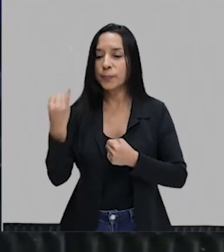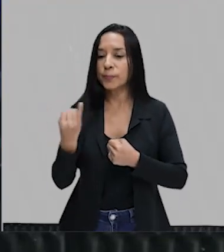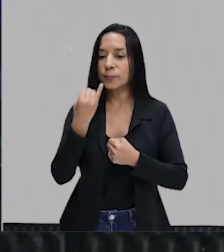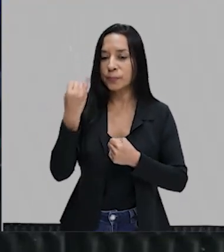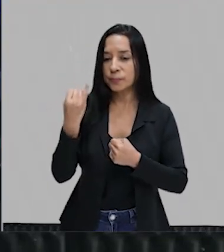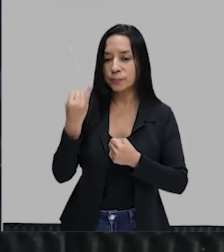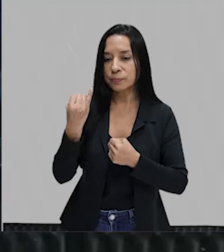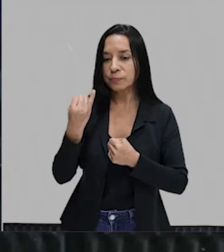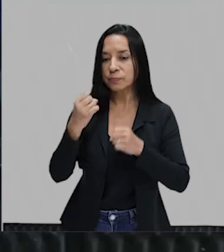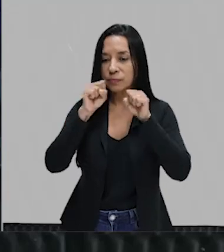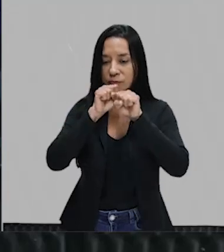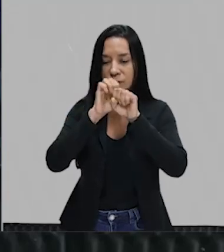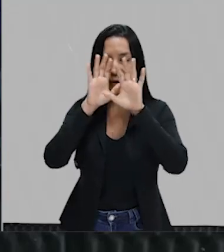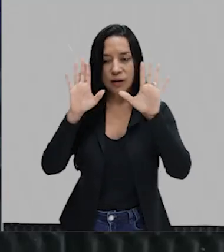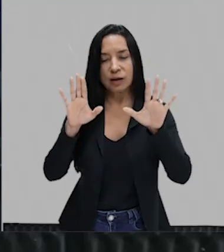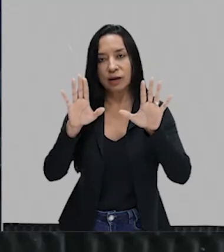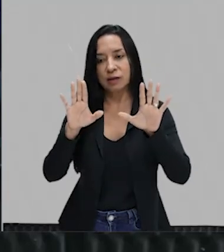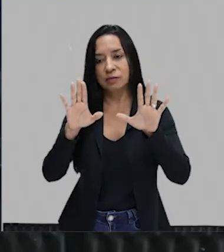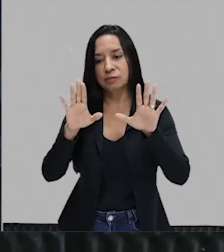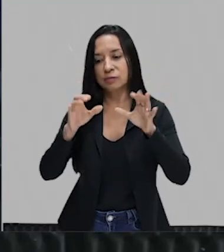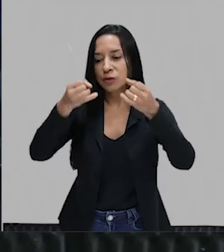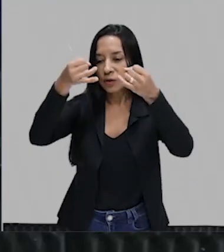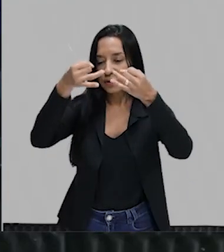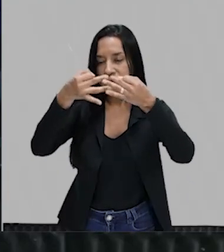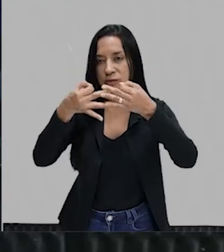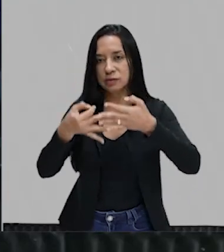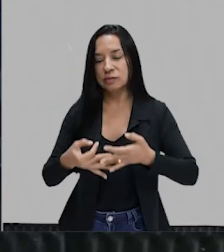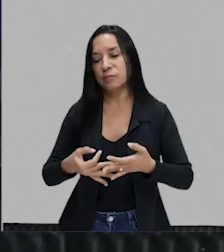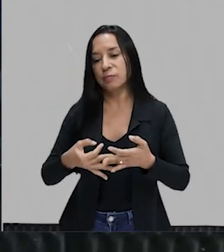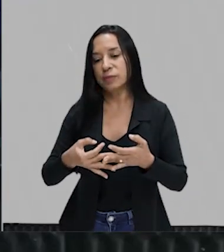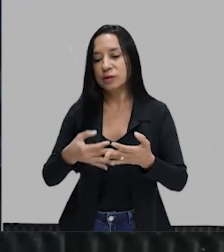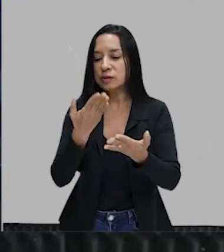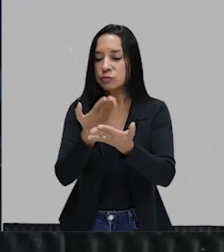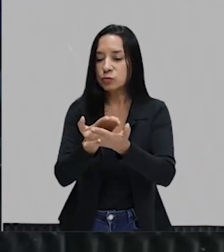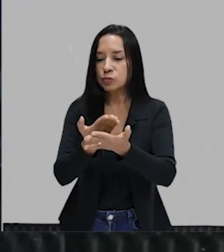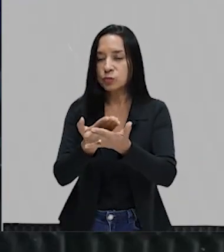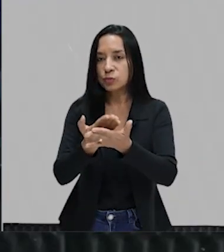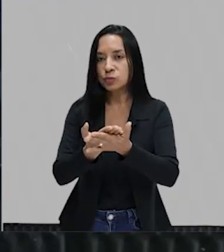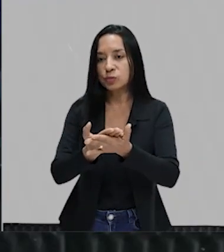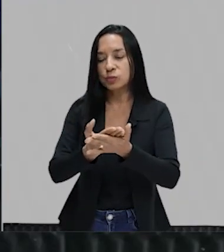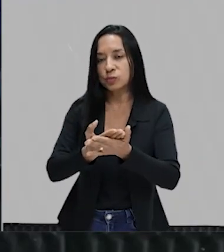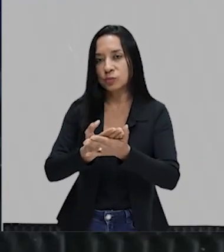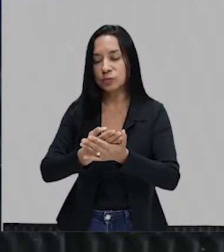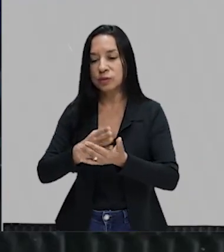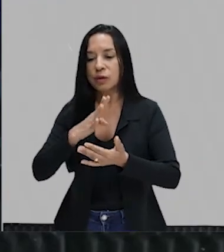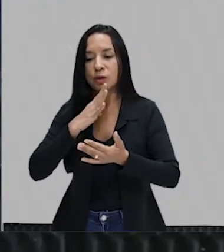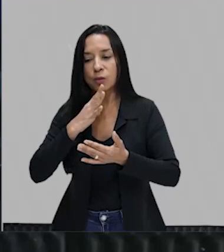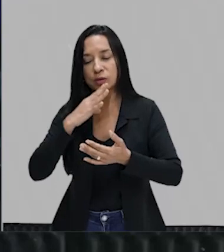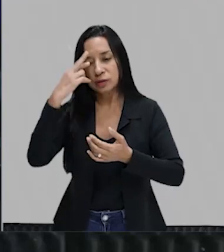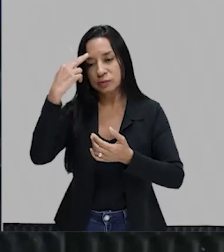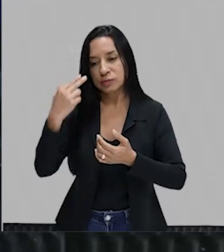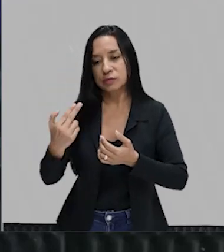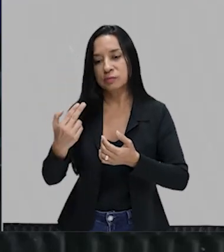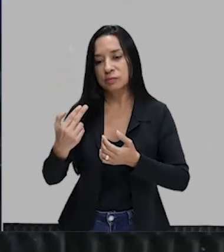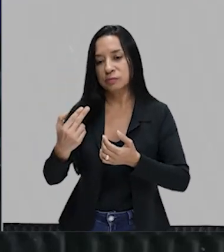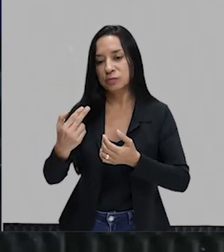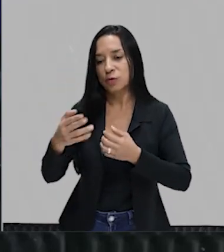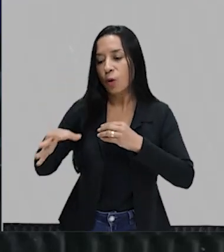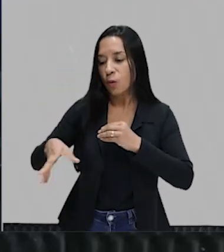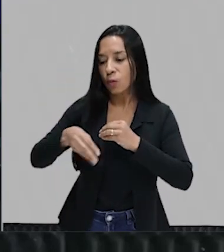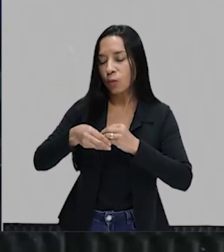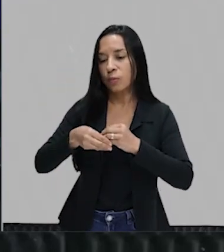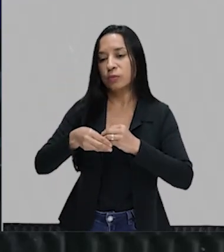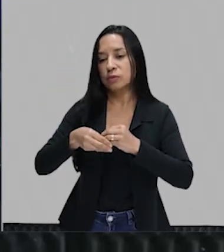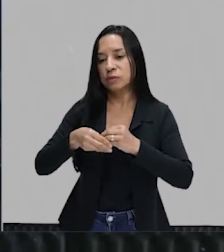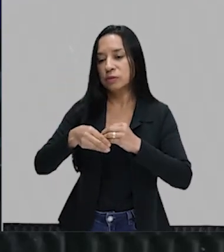É evidente que quando se fala do conhecimento histórico, um dos componentes que tem muita importância